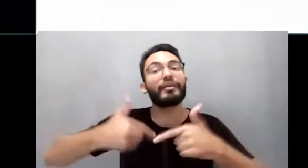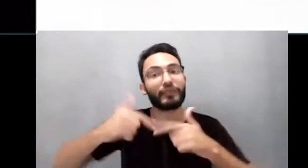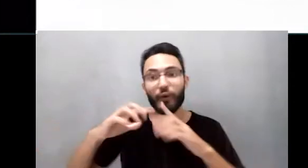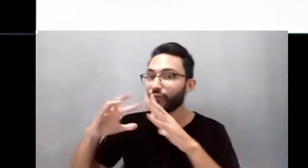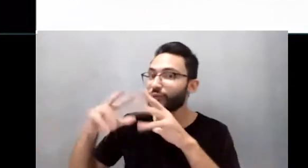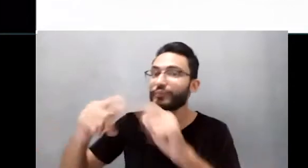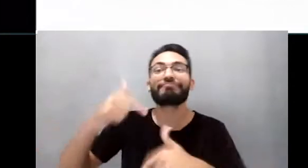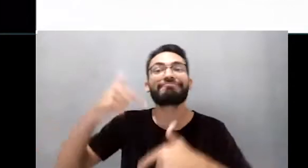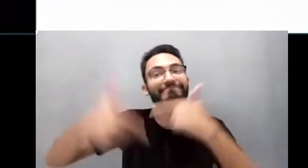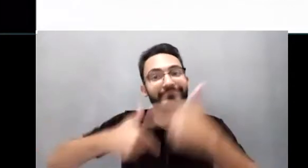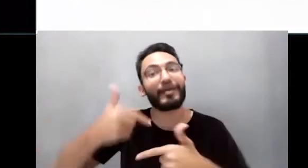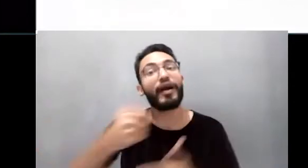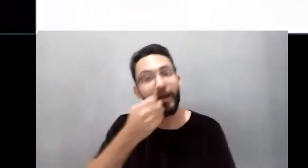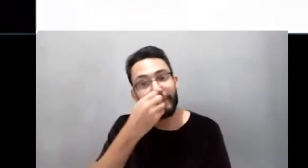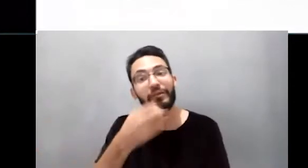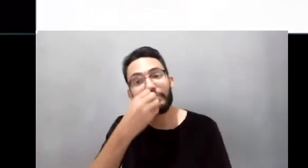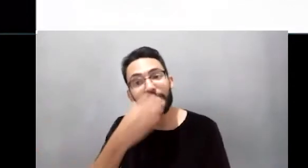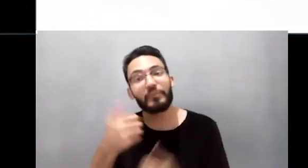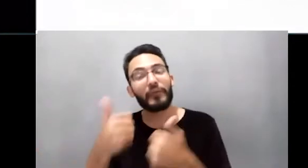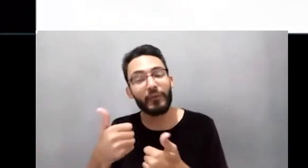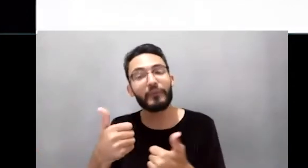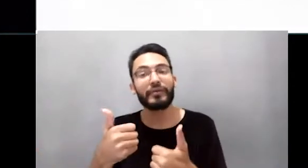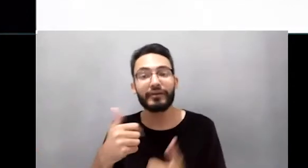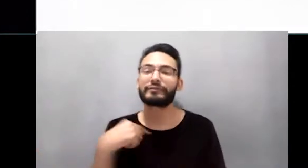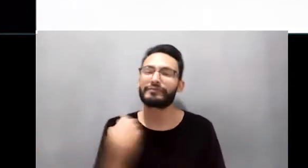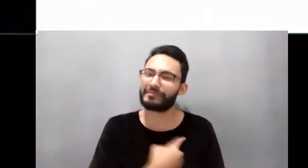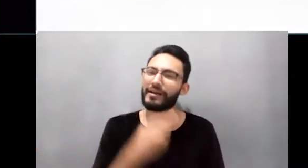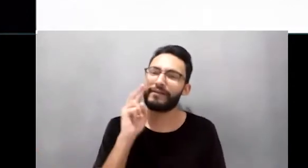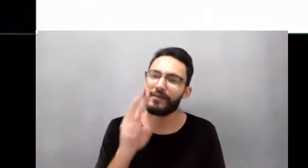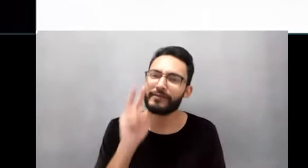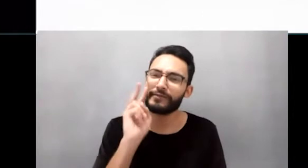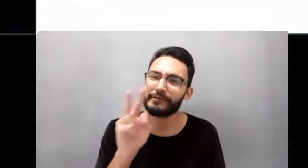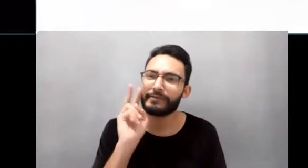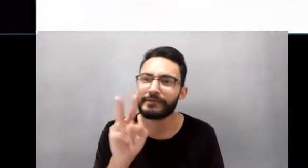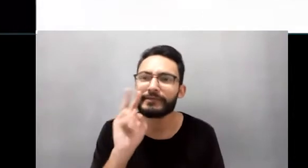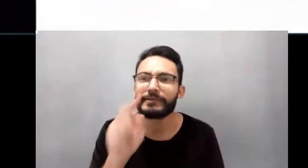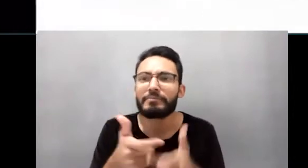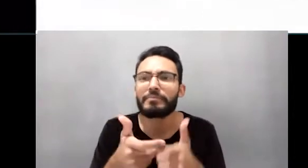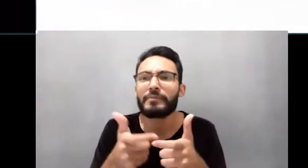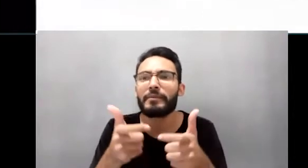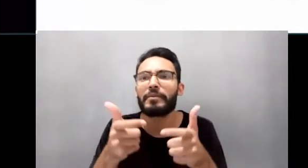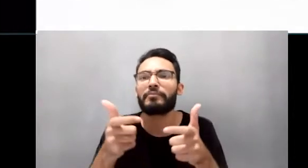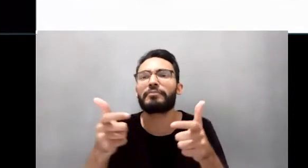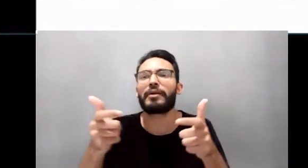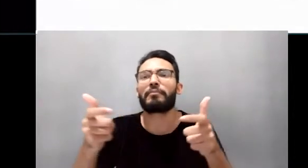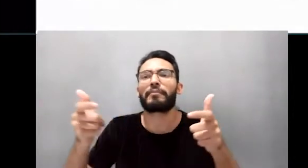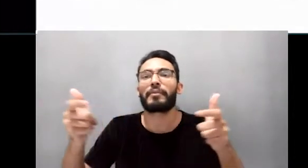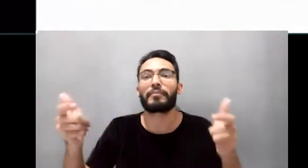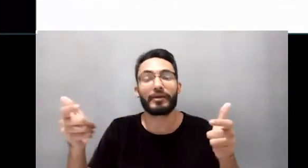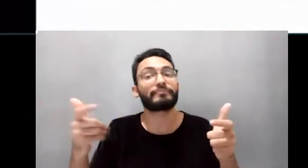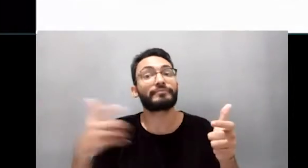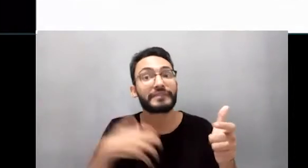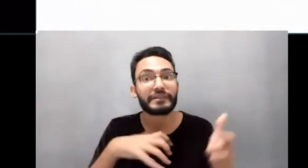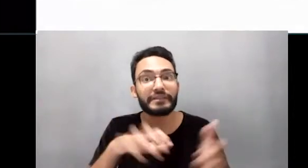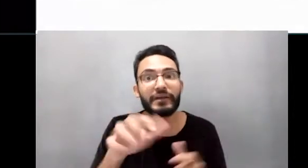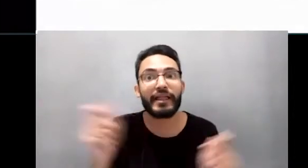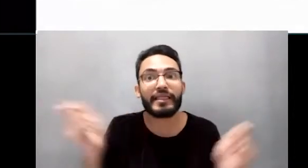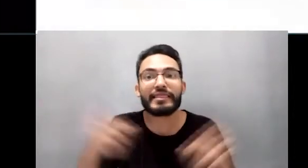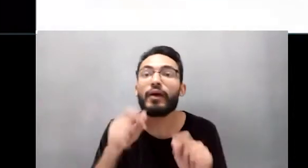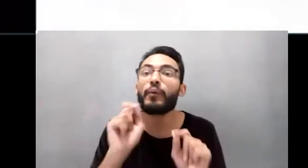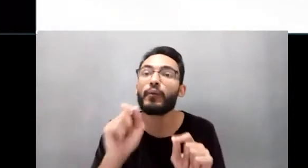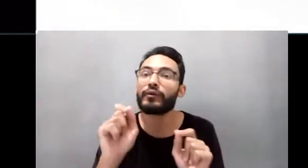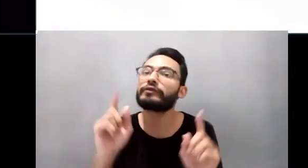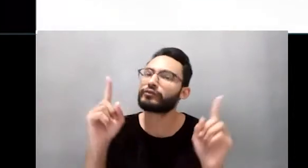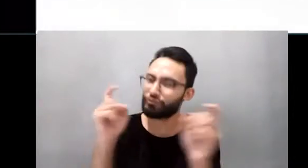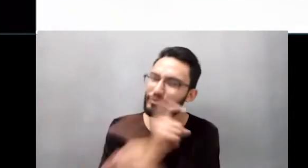está funcionando. Então, a gente tem visto essa demanda muito crescente, e isso tem trazido dores para a gente,